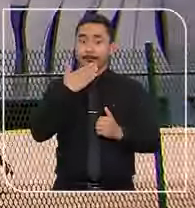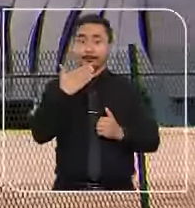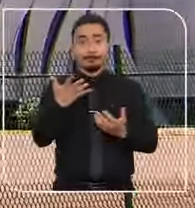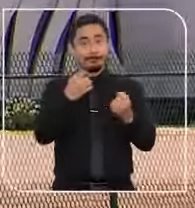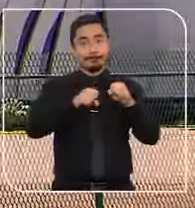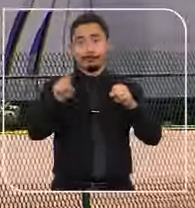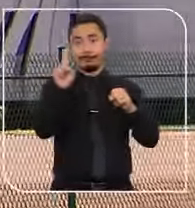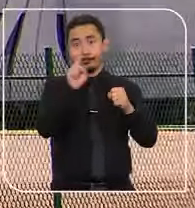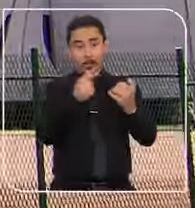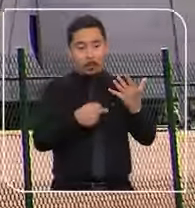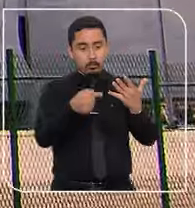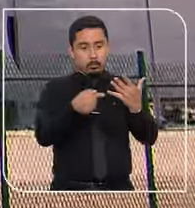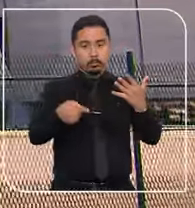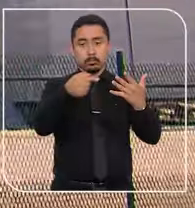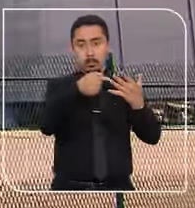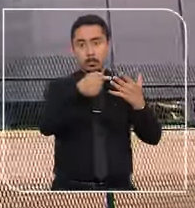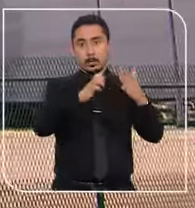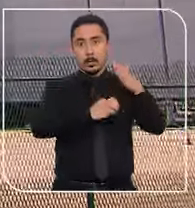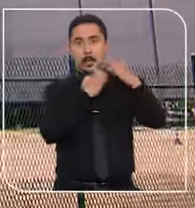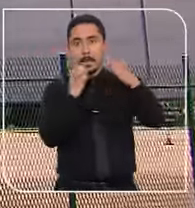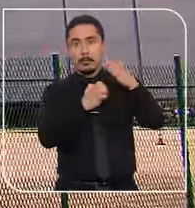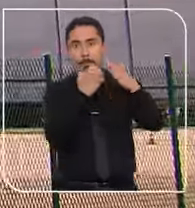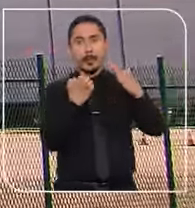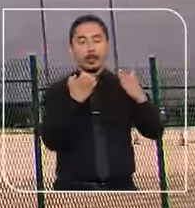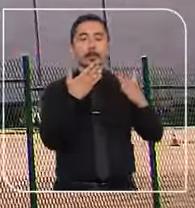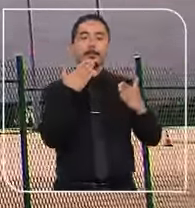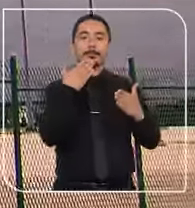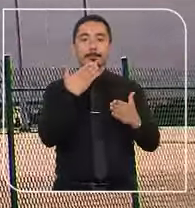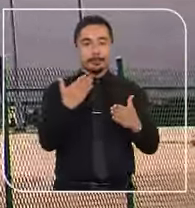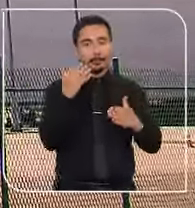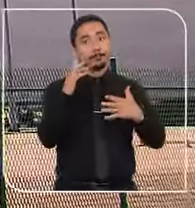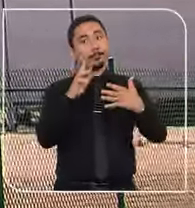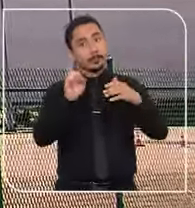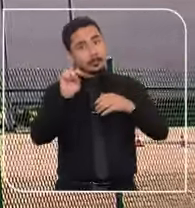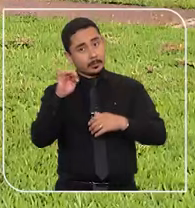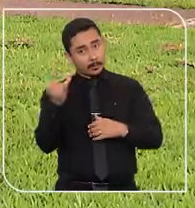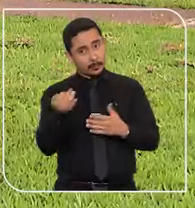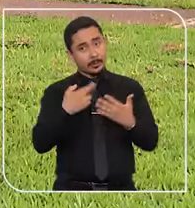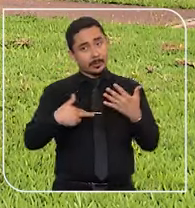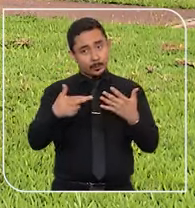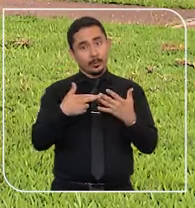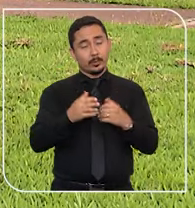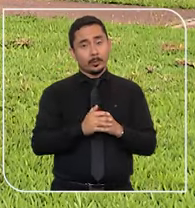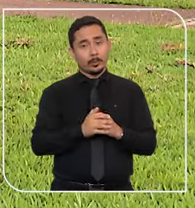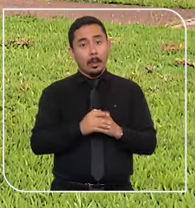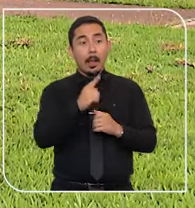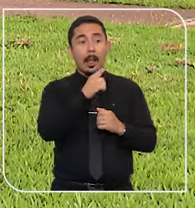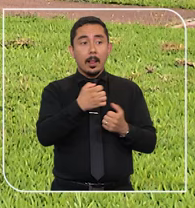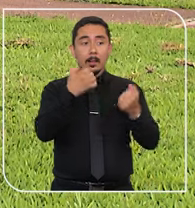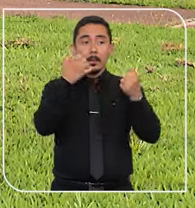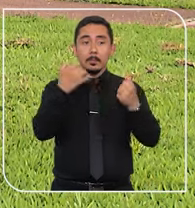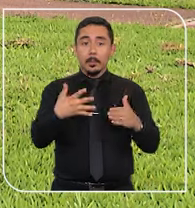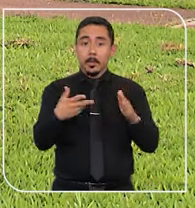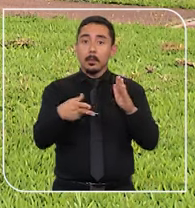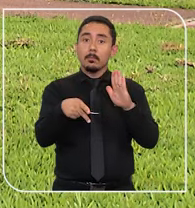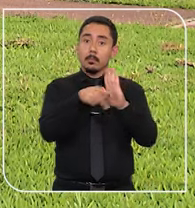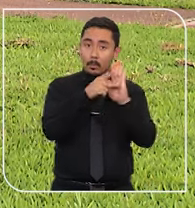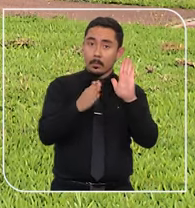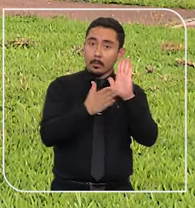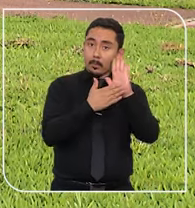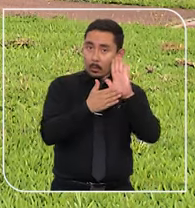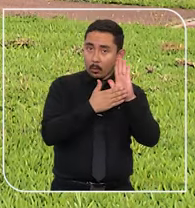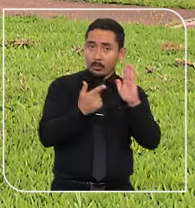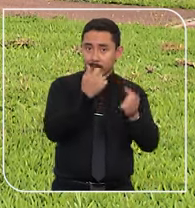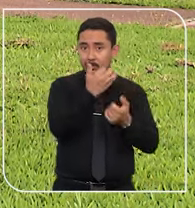pedido negado em primeira e segunda instâncias a empresa segurada recorreu ao STJ ela contestou a decisão que havia imposto ônus de